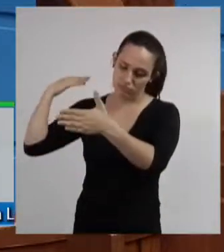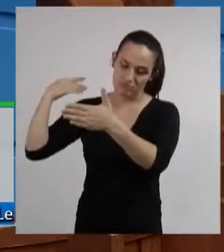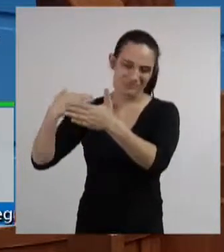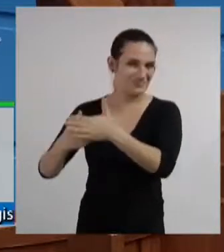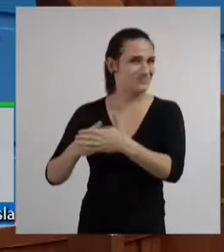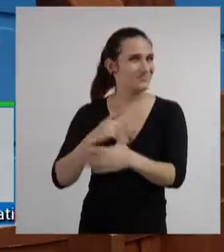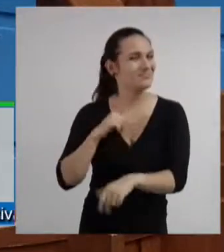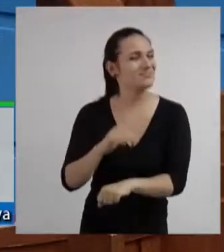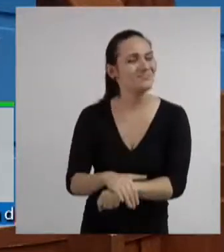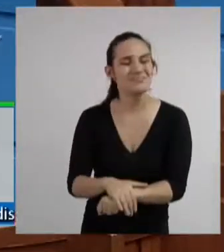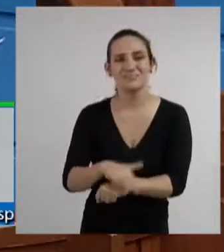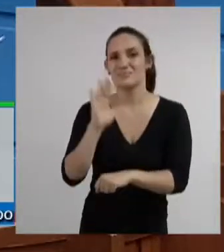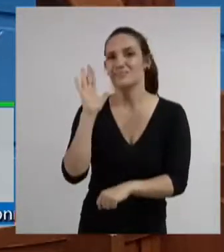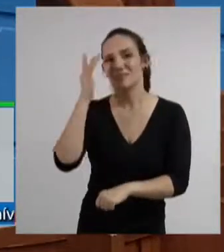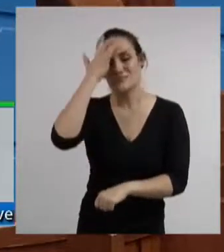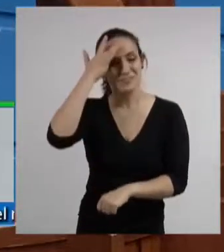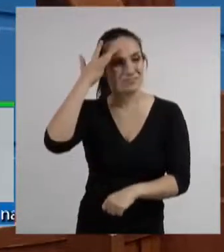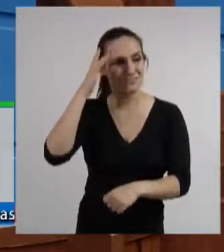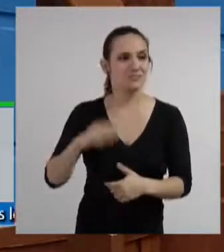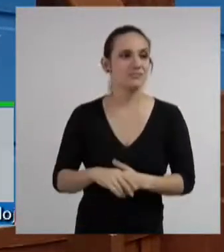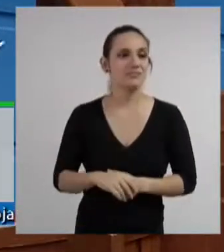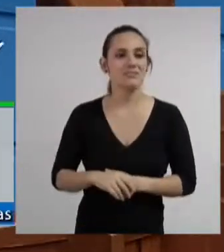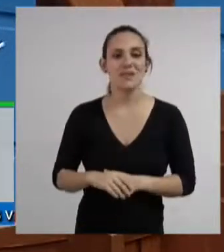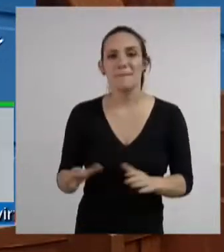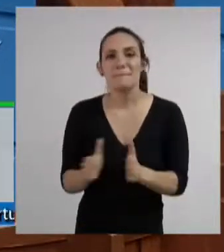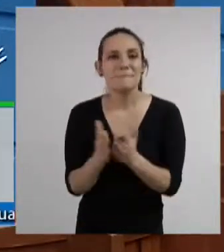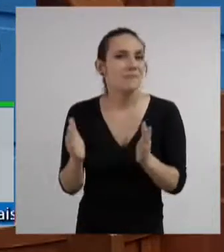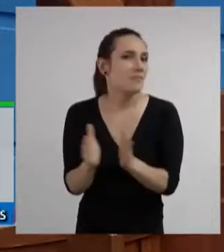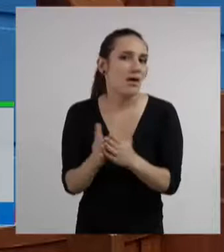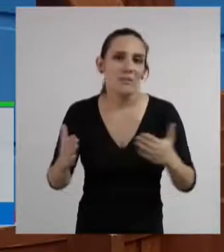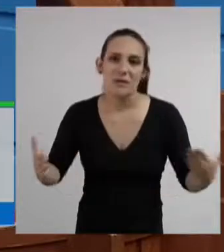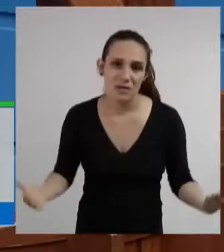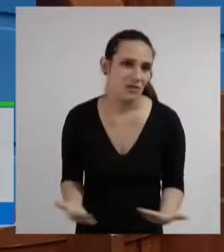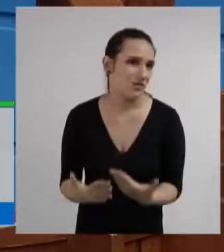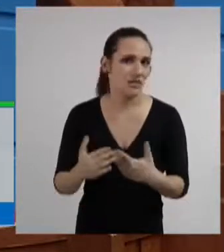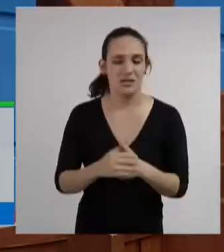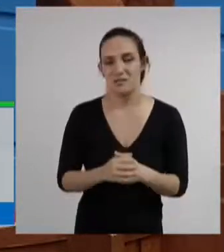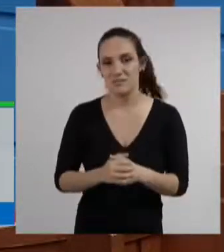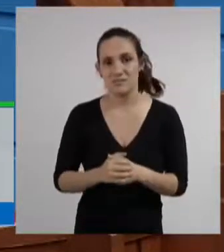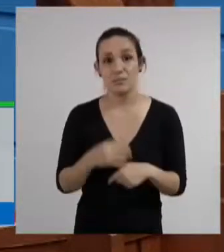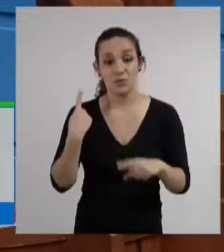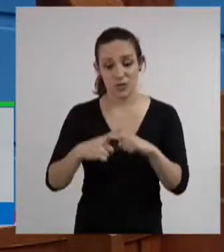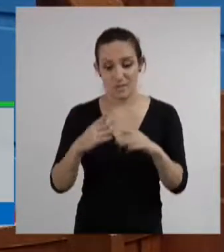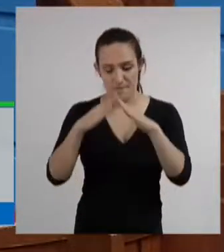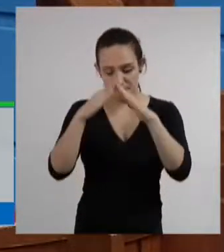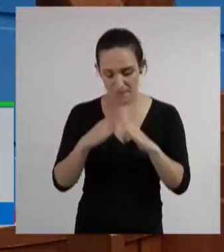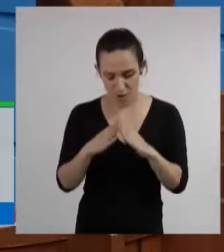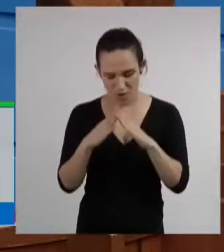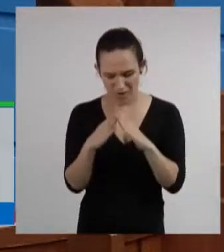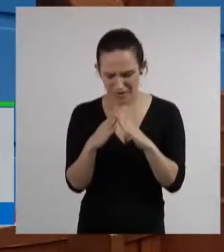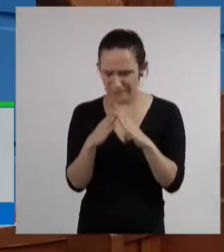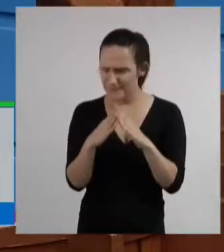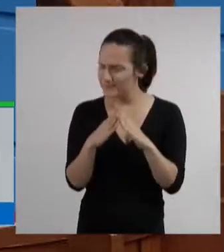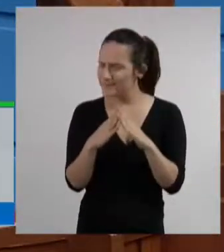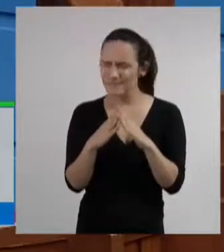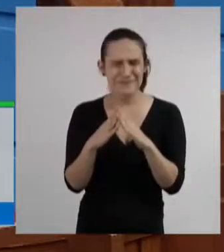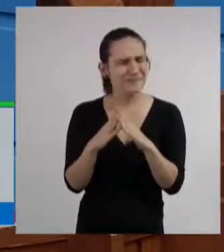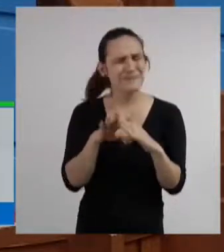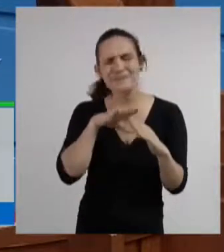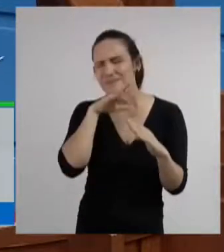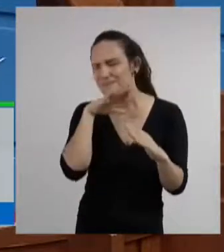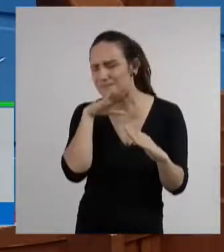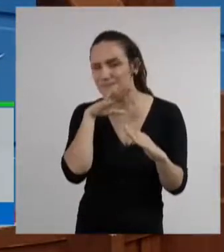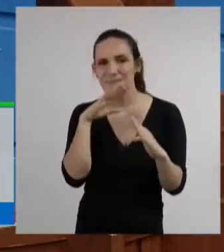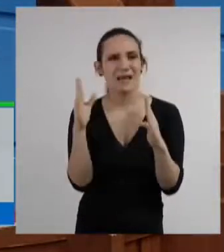de pessoas nessa condição que vivem em domicílios extremamente